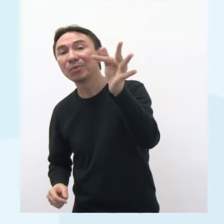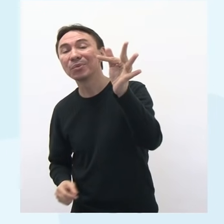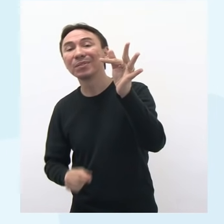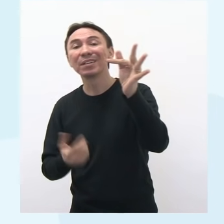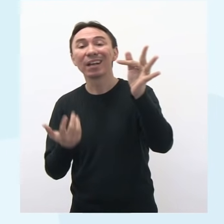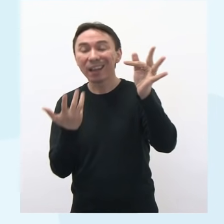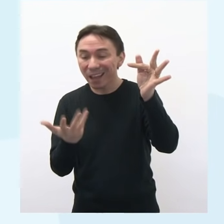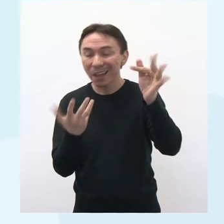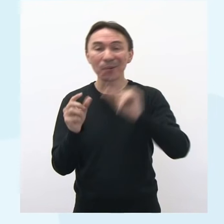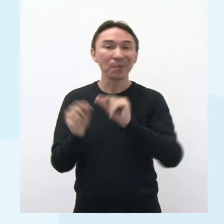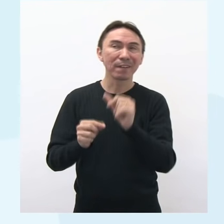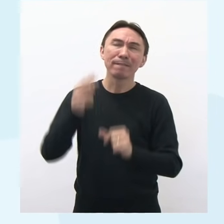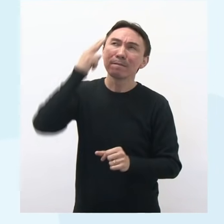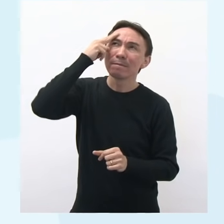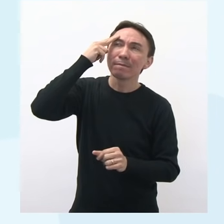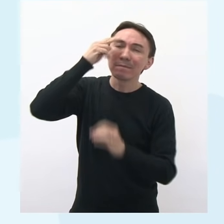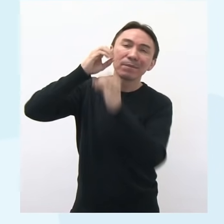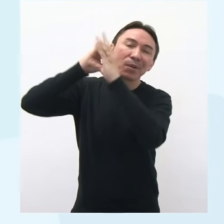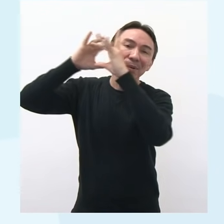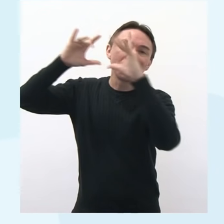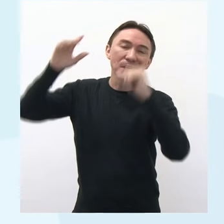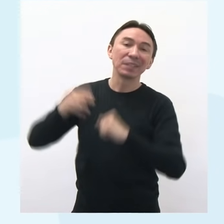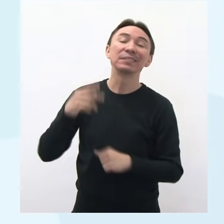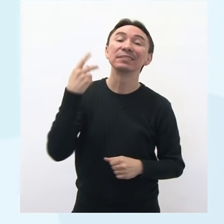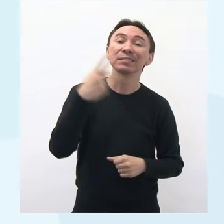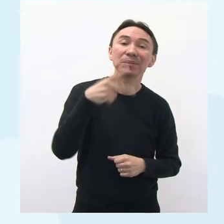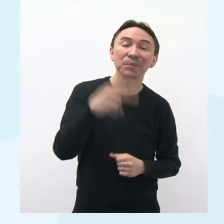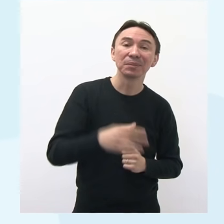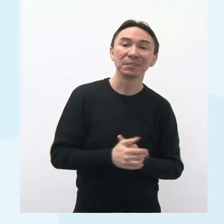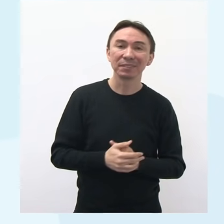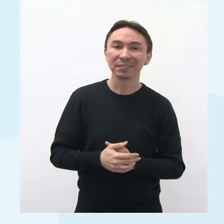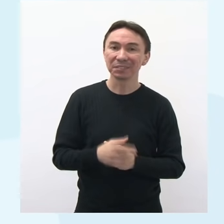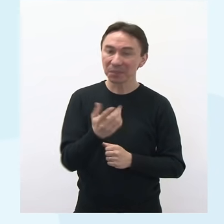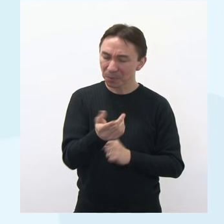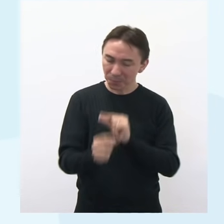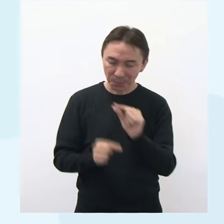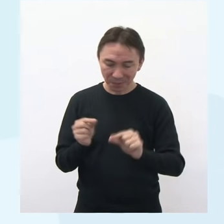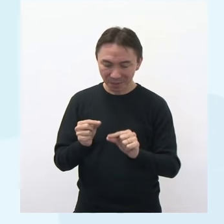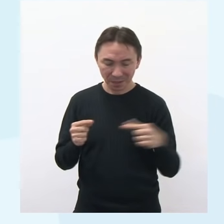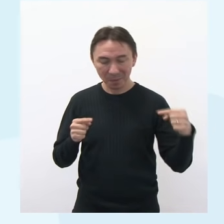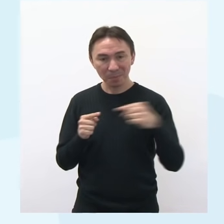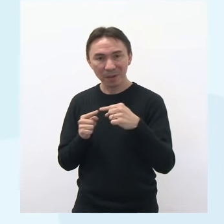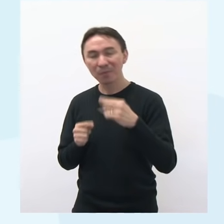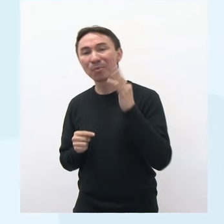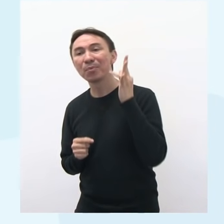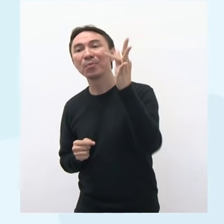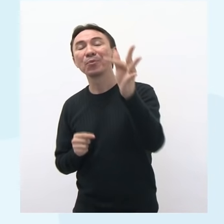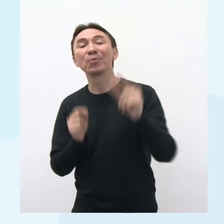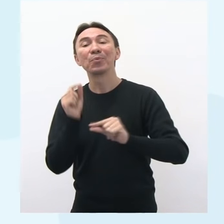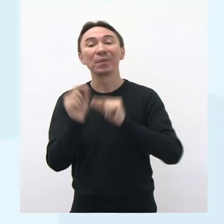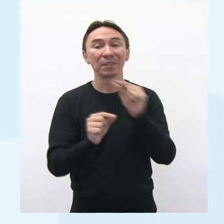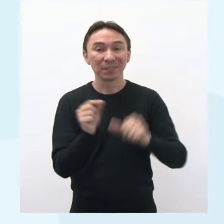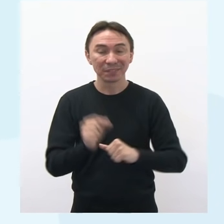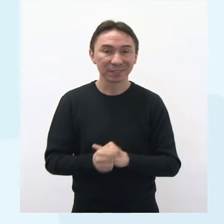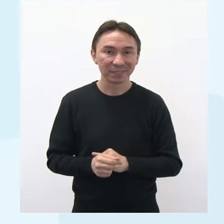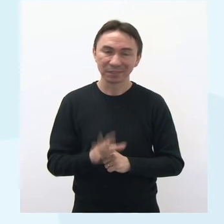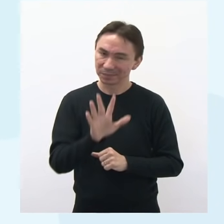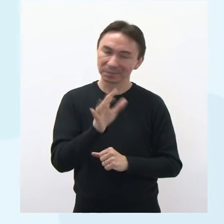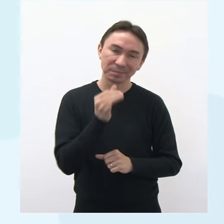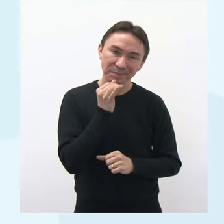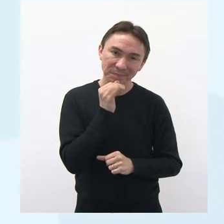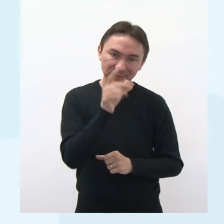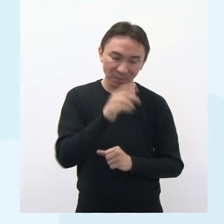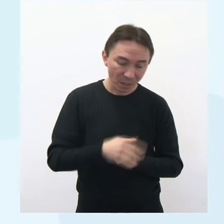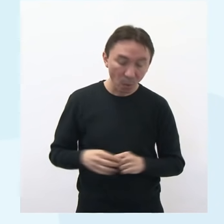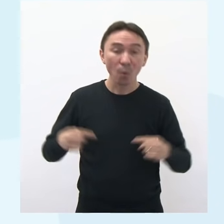os seus sonhos, falando sobre o que é o futuro para você. Para isso, você terá que focar no que você é hoje e no que